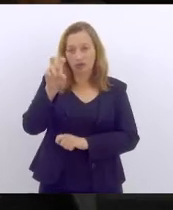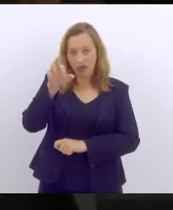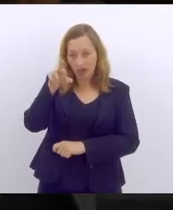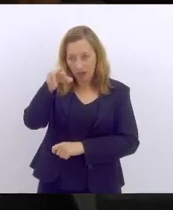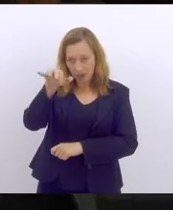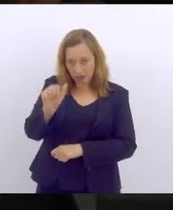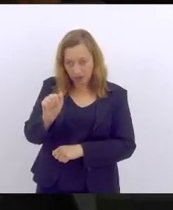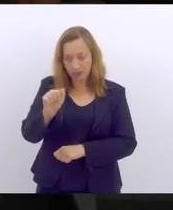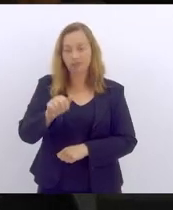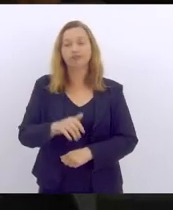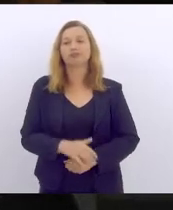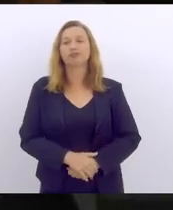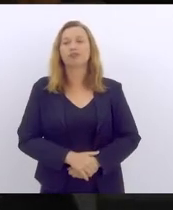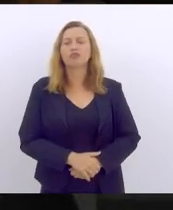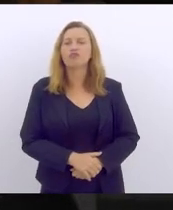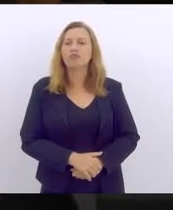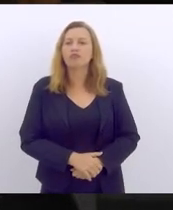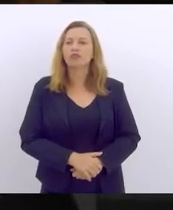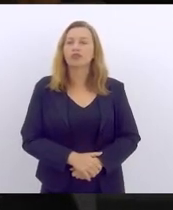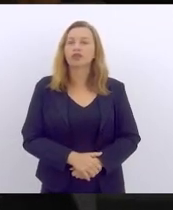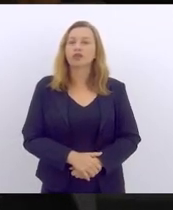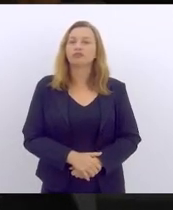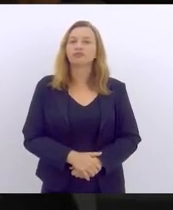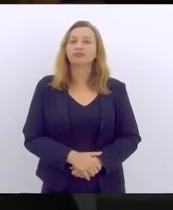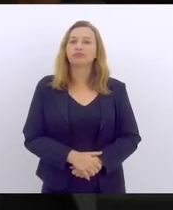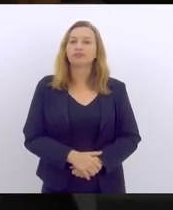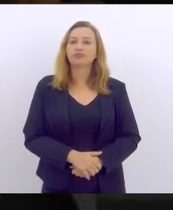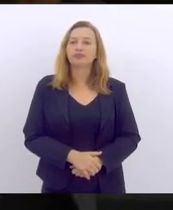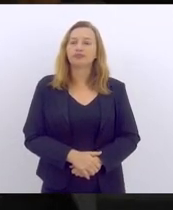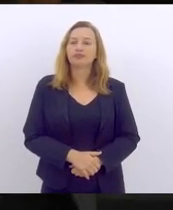Magalhães E com isso